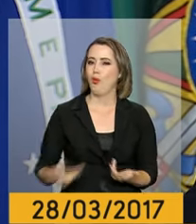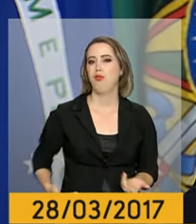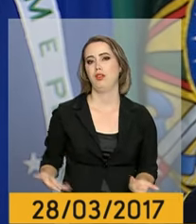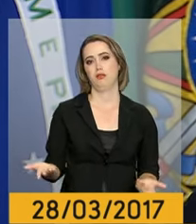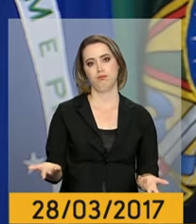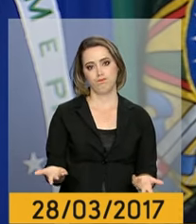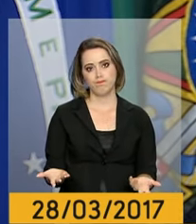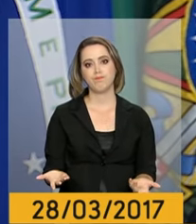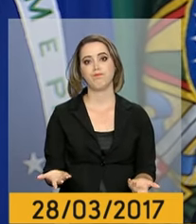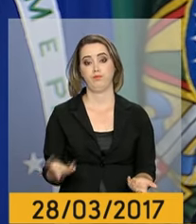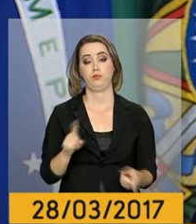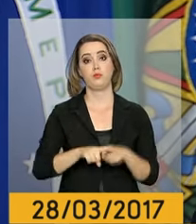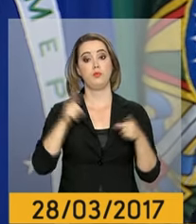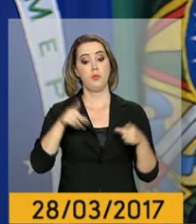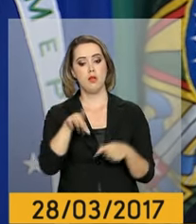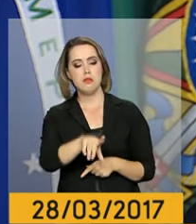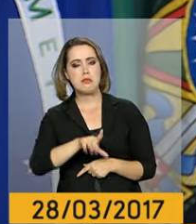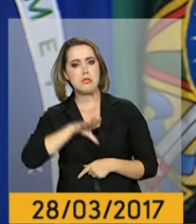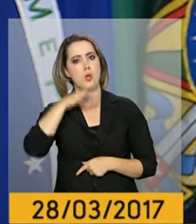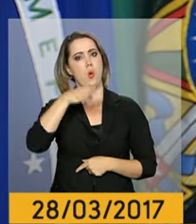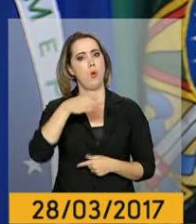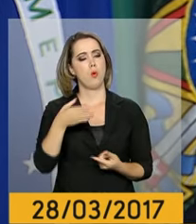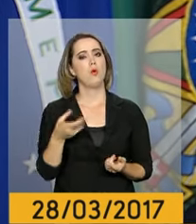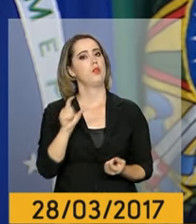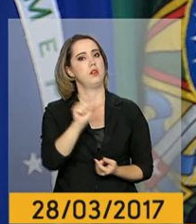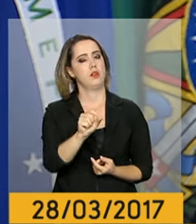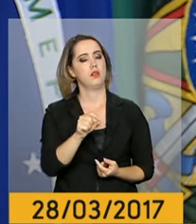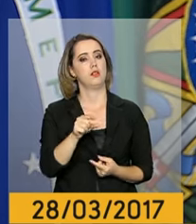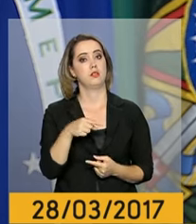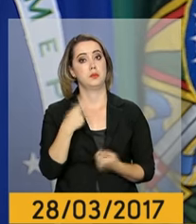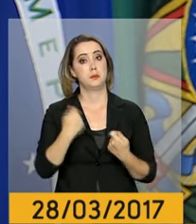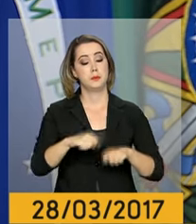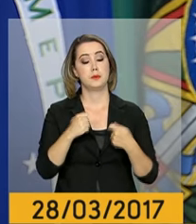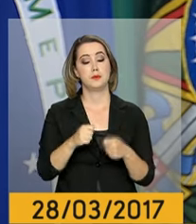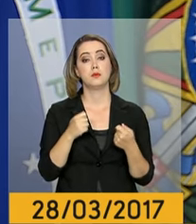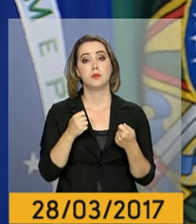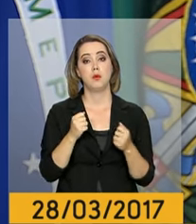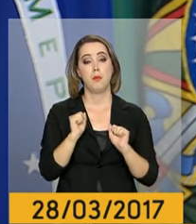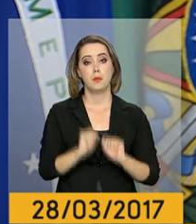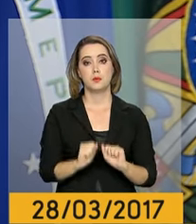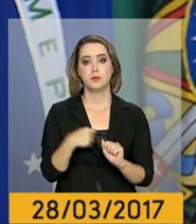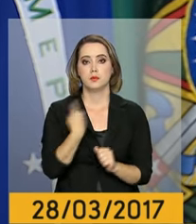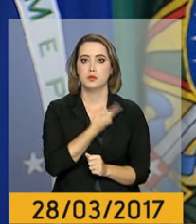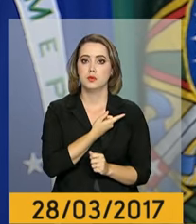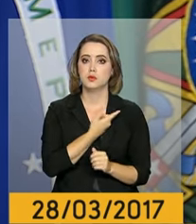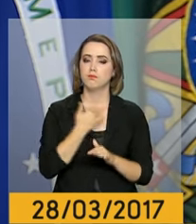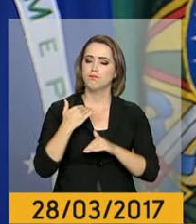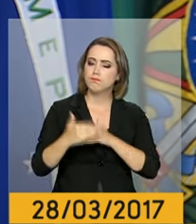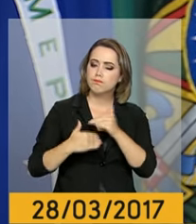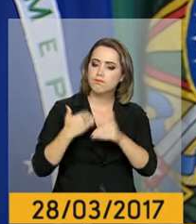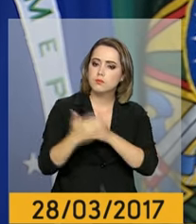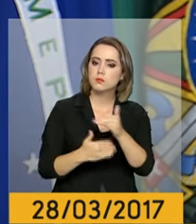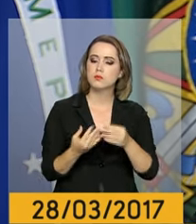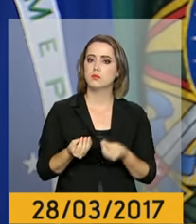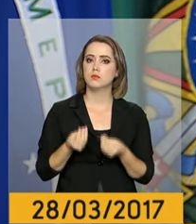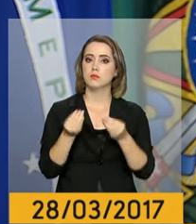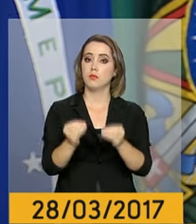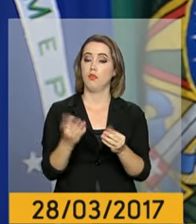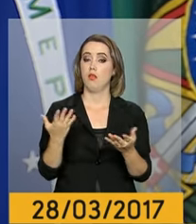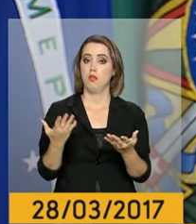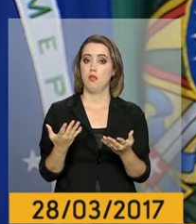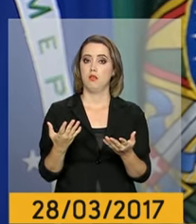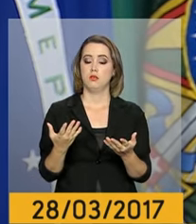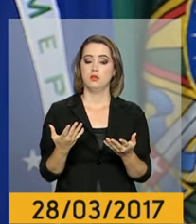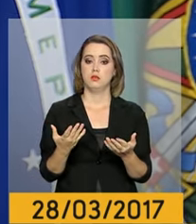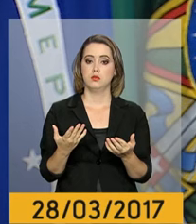governar Mas esta ousadia governativa que tem permitido que nós demos muito venhamos a dar Estamos dando